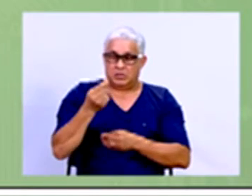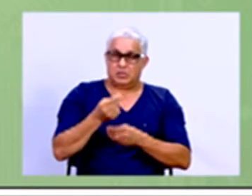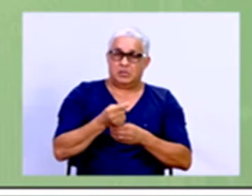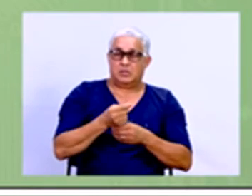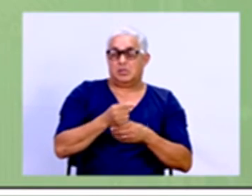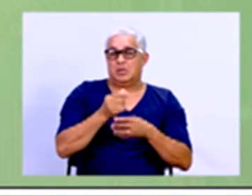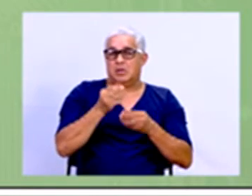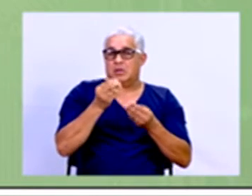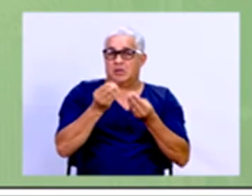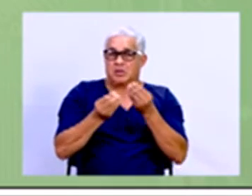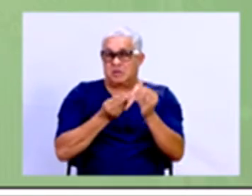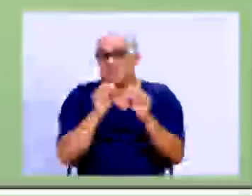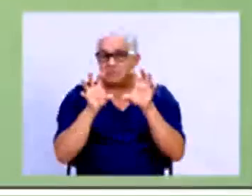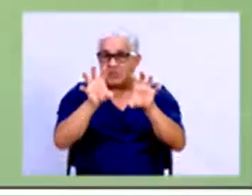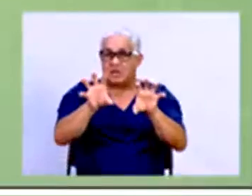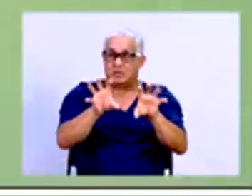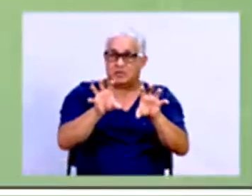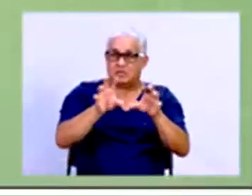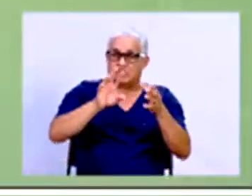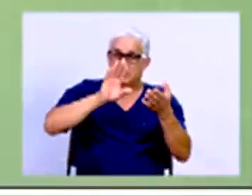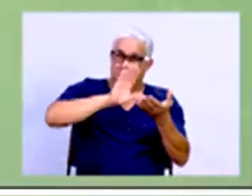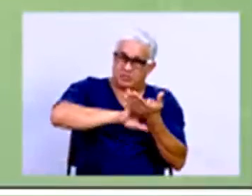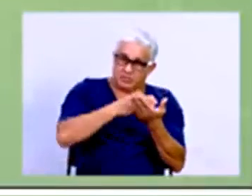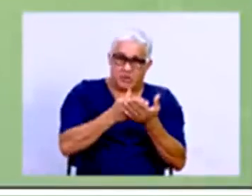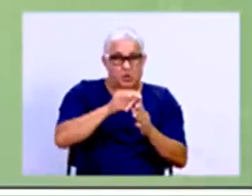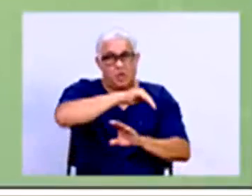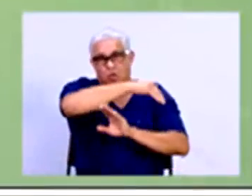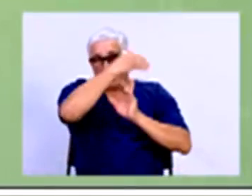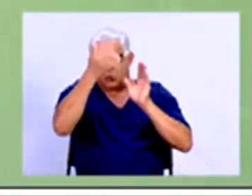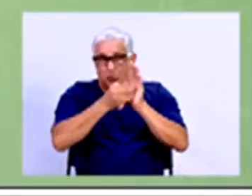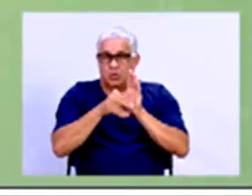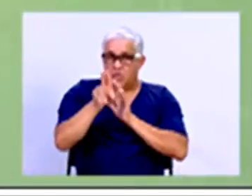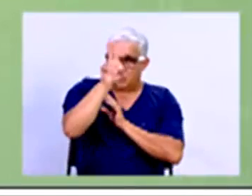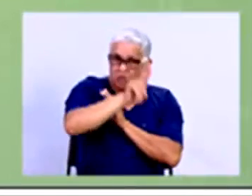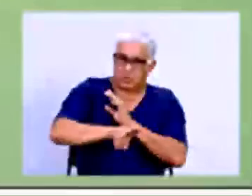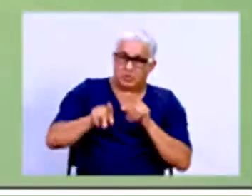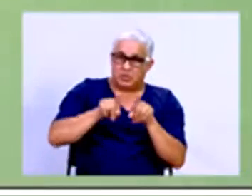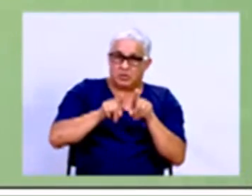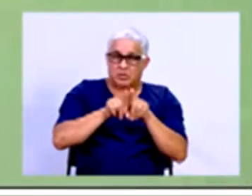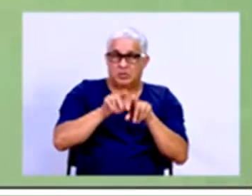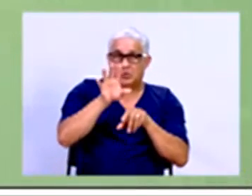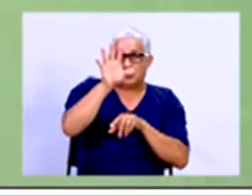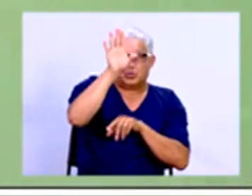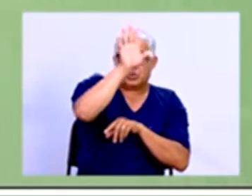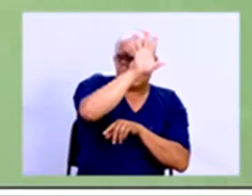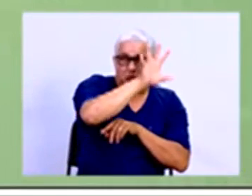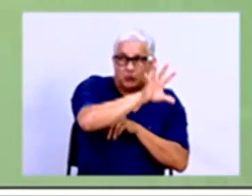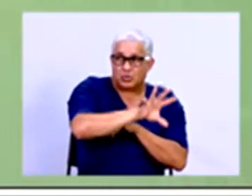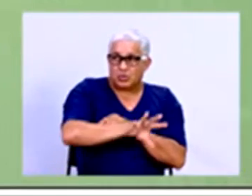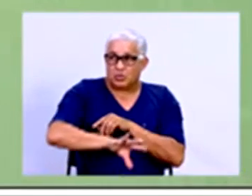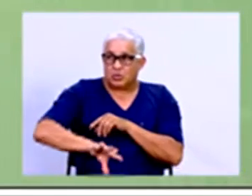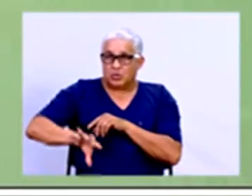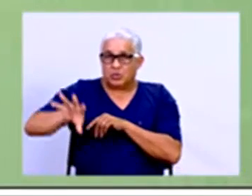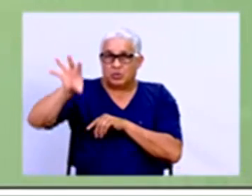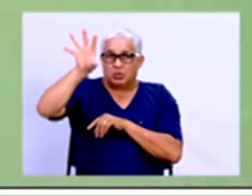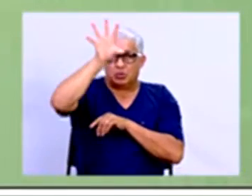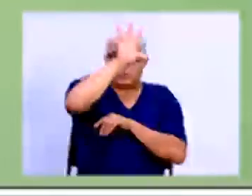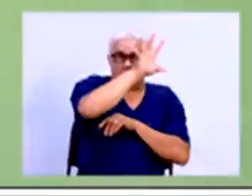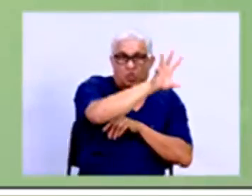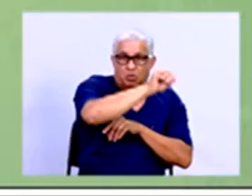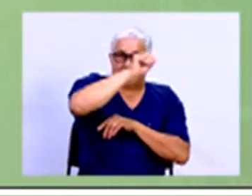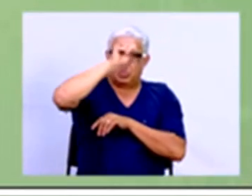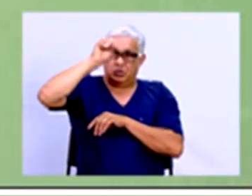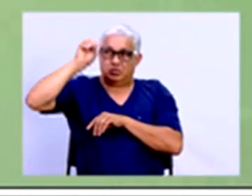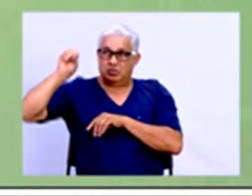comportar. Então ele interpreta todas as ações do nosso usuário e mapeia de onde ela vai e para onde ela vai,